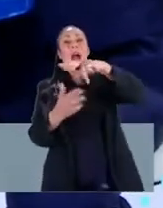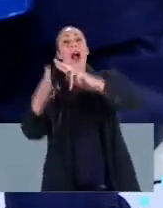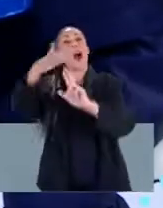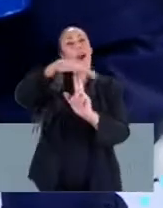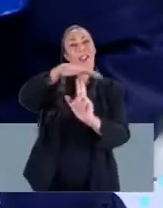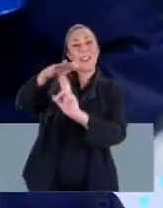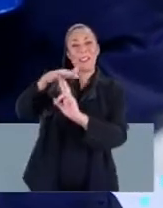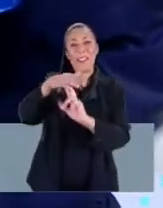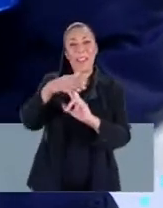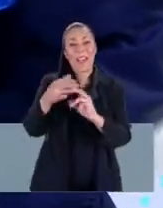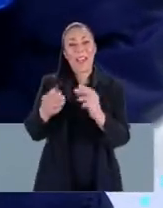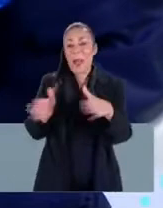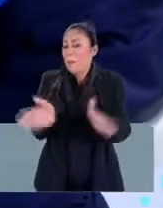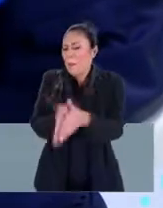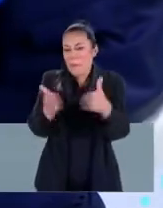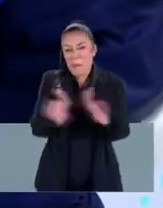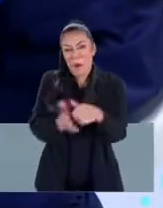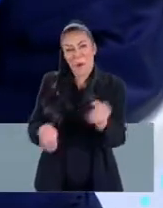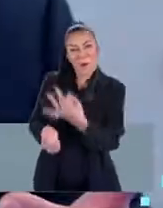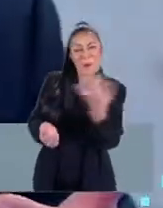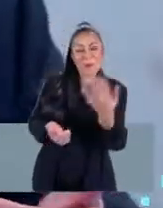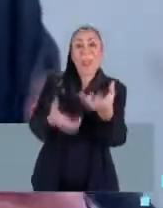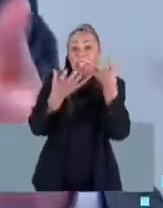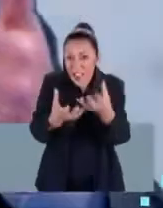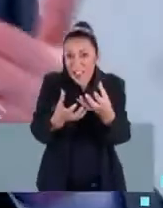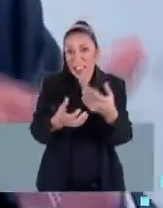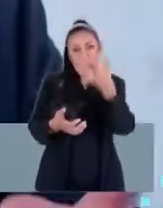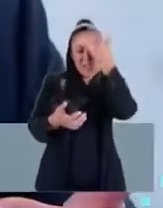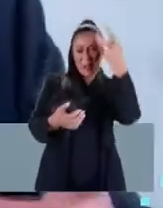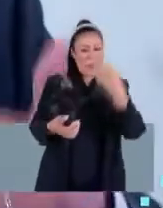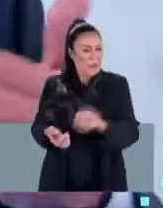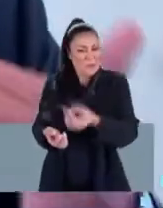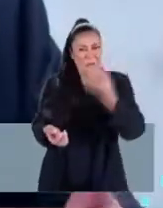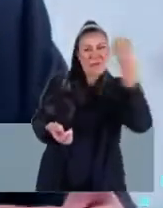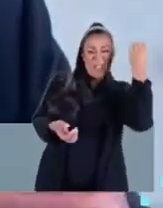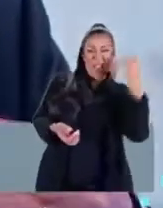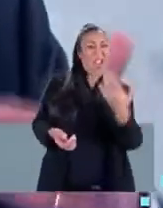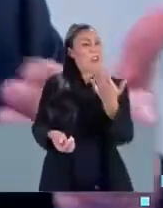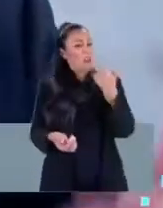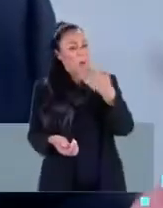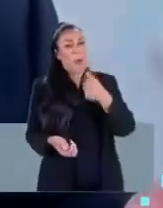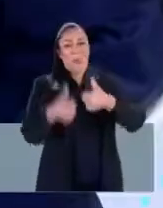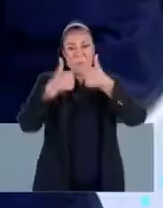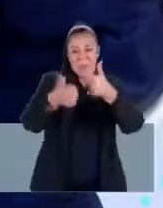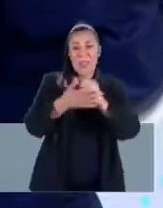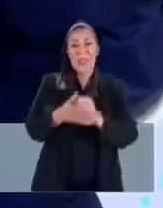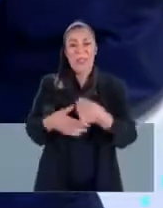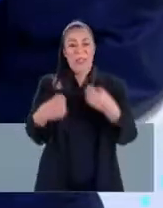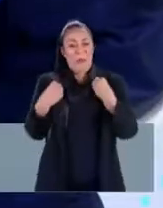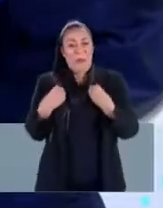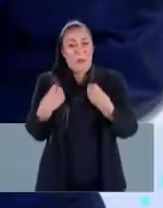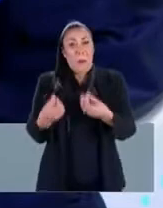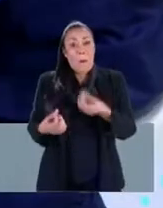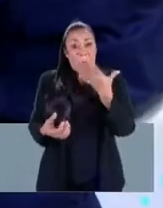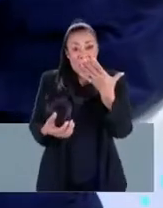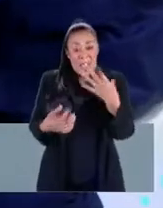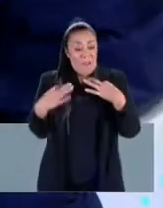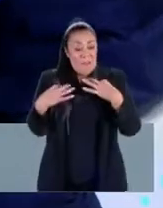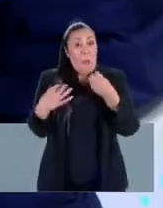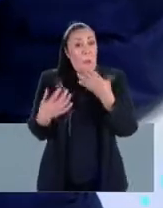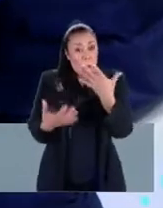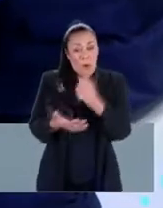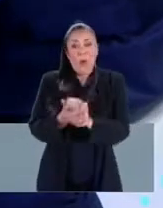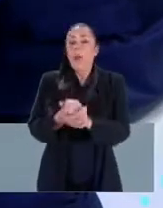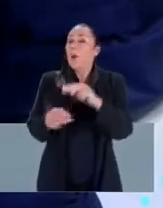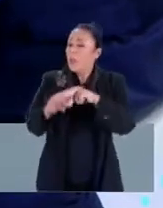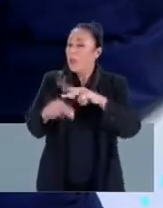pobre. E é isso que eu quero. Quero que as pessoas viajem, que as pessoas possam comer, possam beber, possam se vestir bem. É para isso que você é presidente